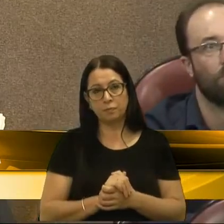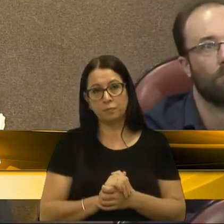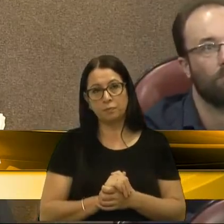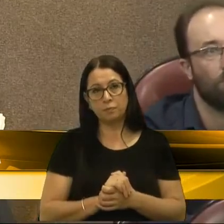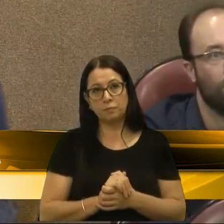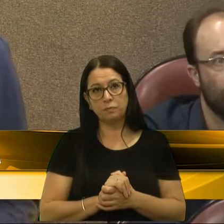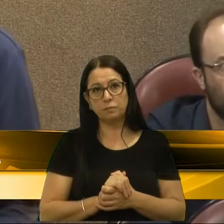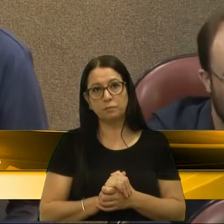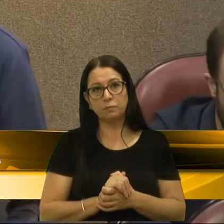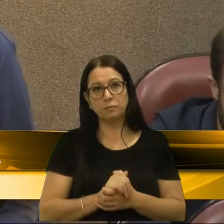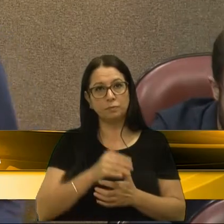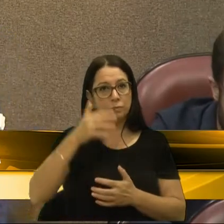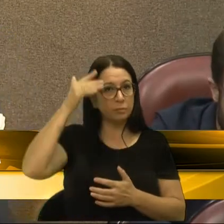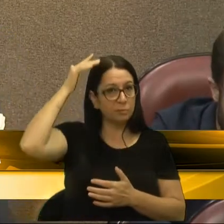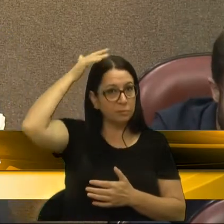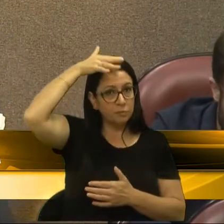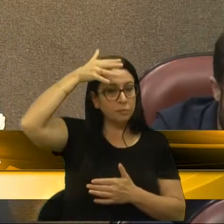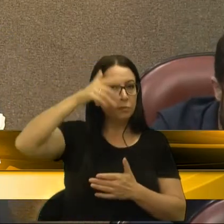Vereador Tomé.